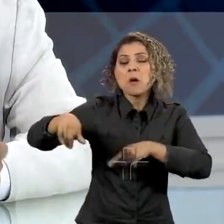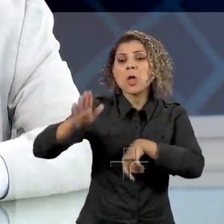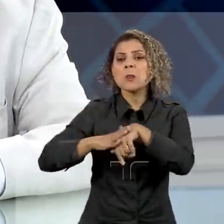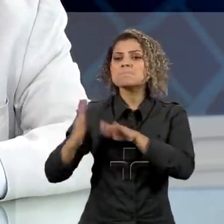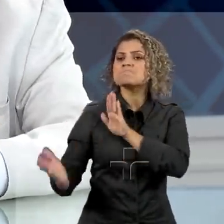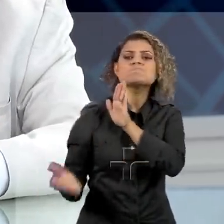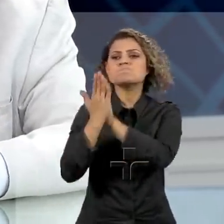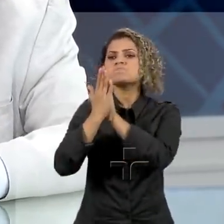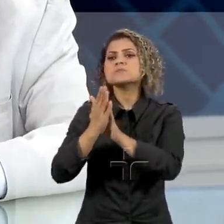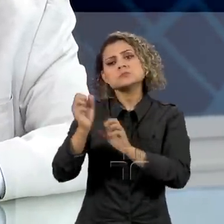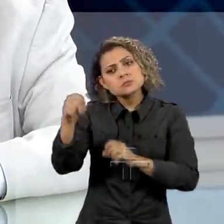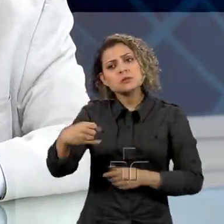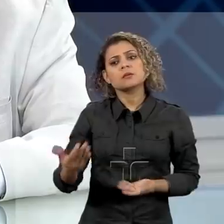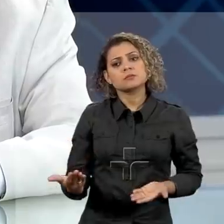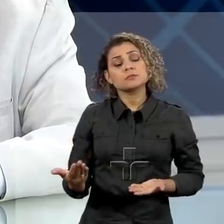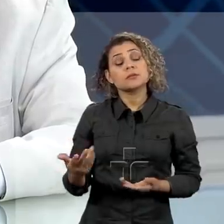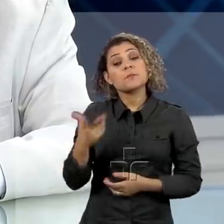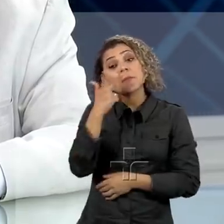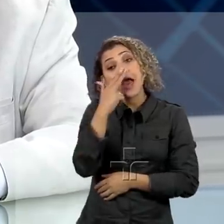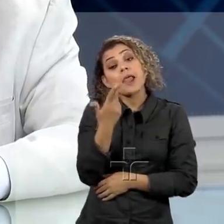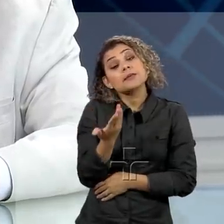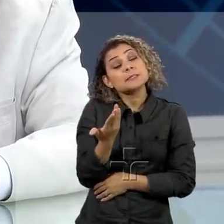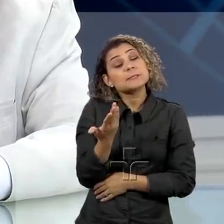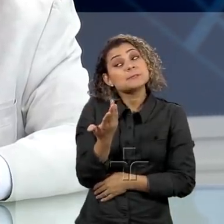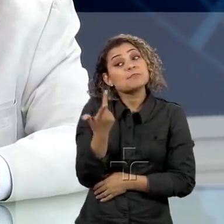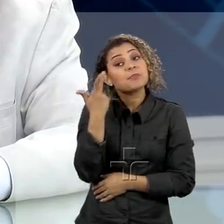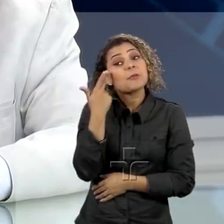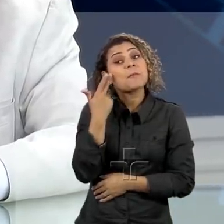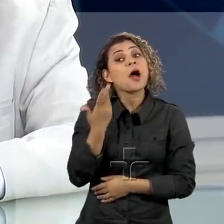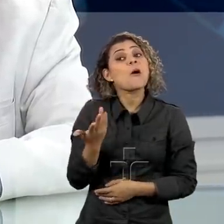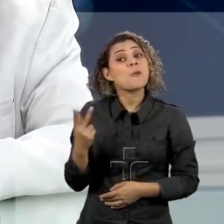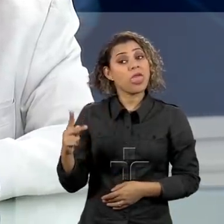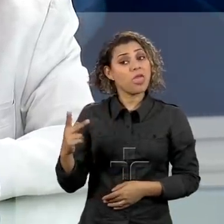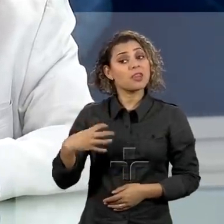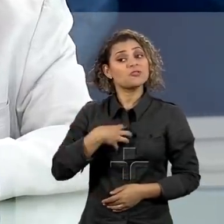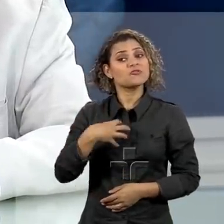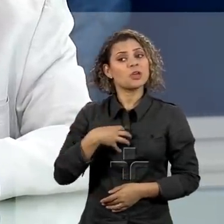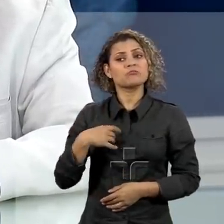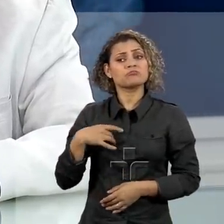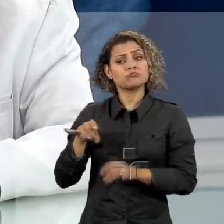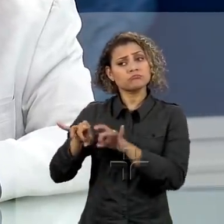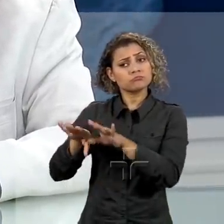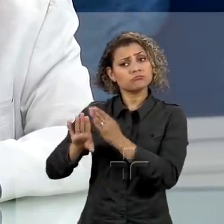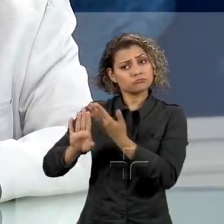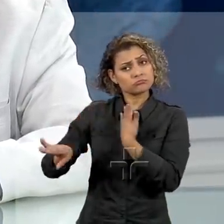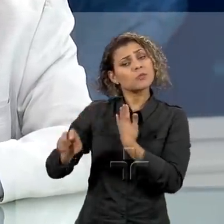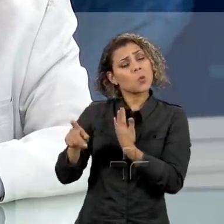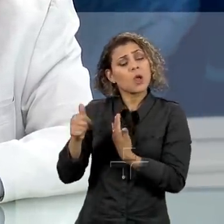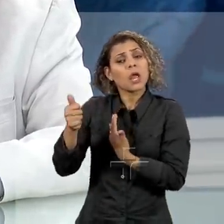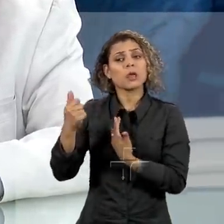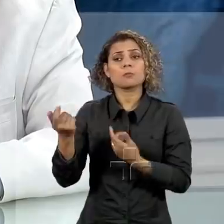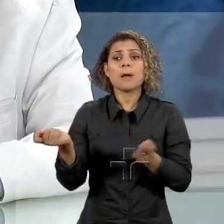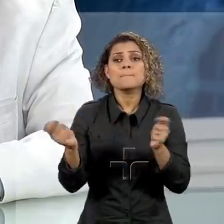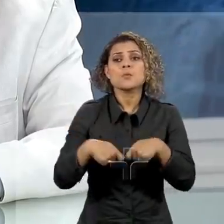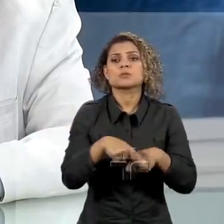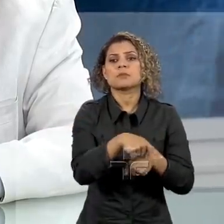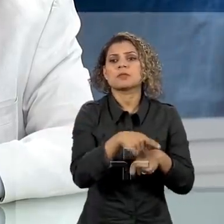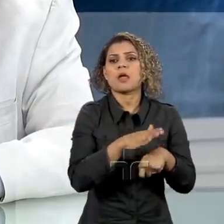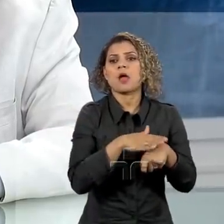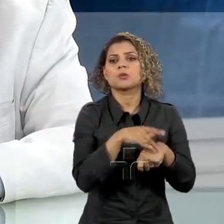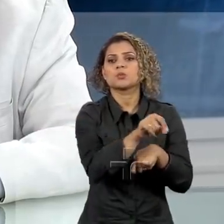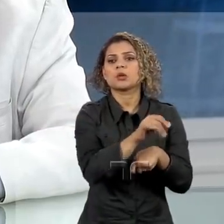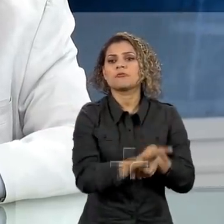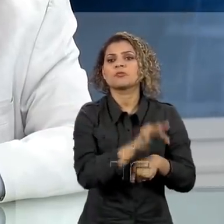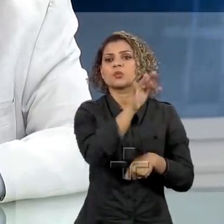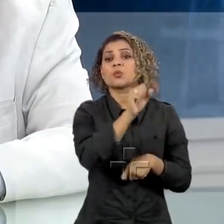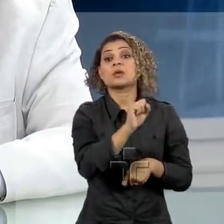me parece uma trajetória meio normal, digamos assim. Abre mão da magistratura. Mais uma aposta, né? Então, mais uma aposta de um